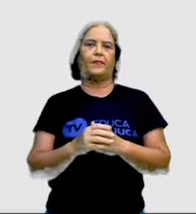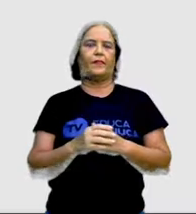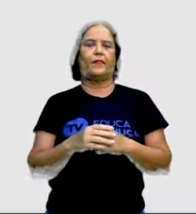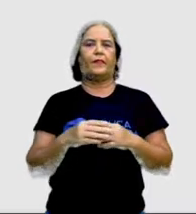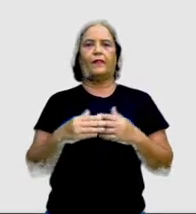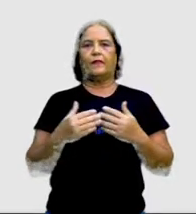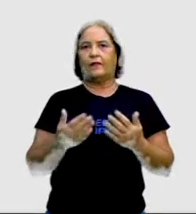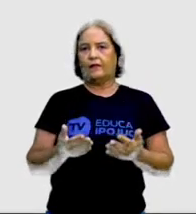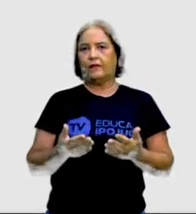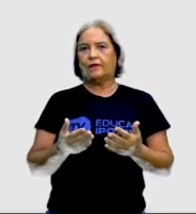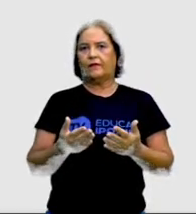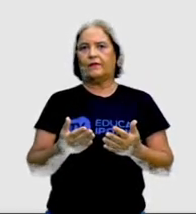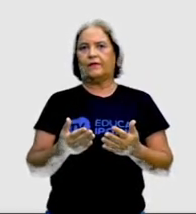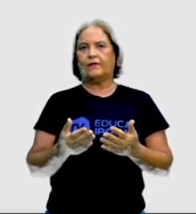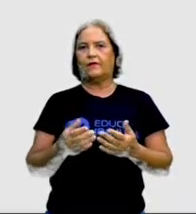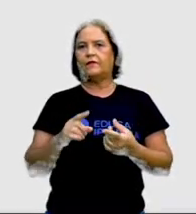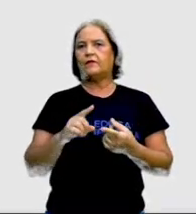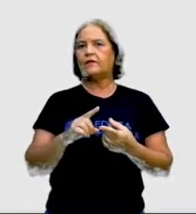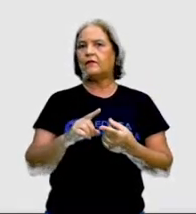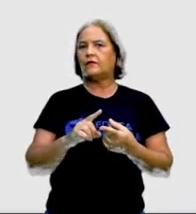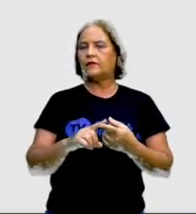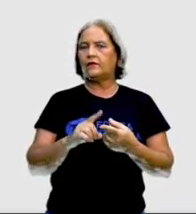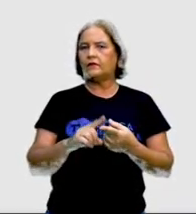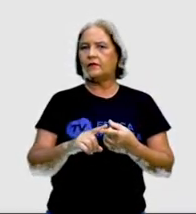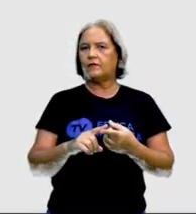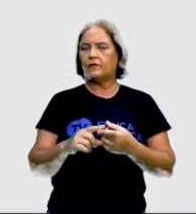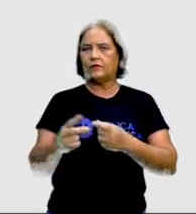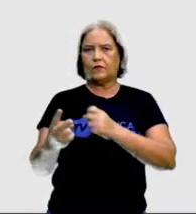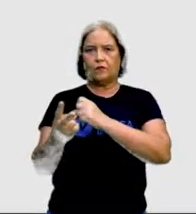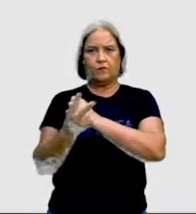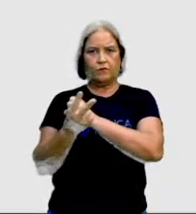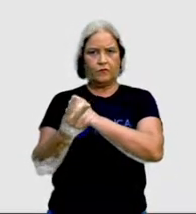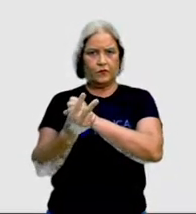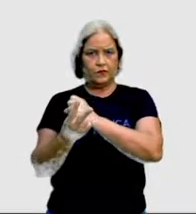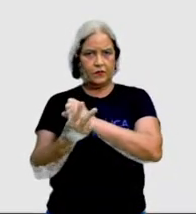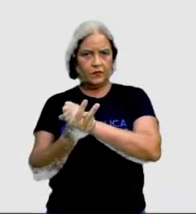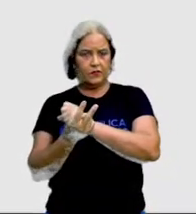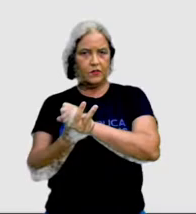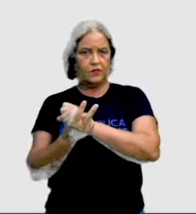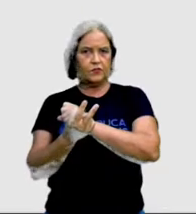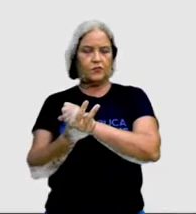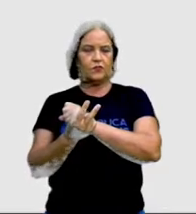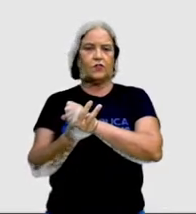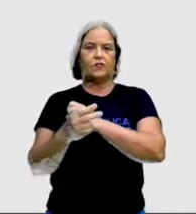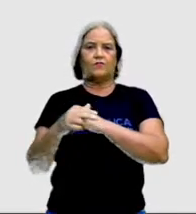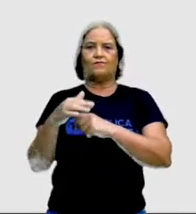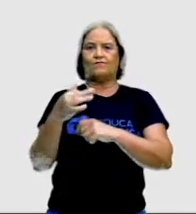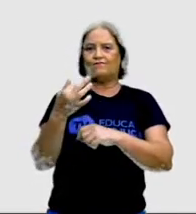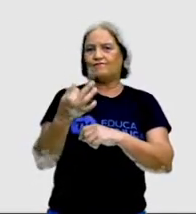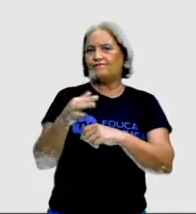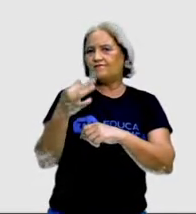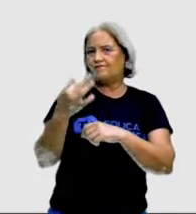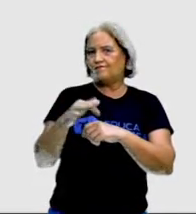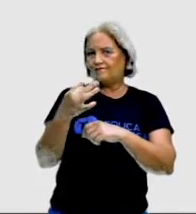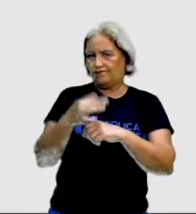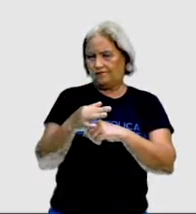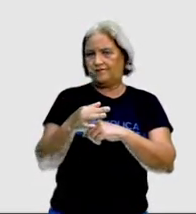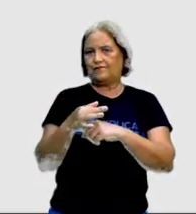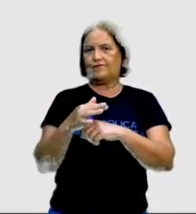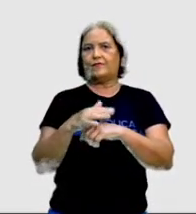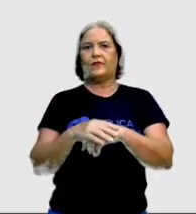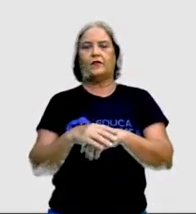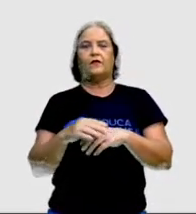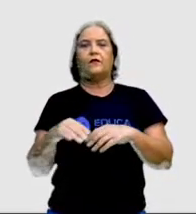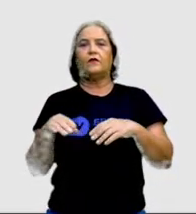Bom, além de nos proteger de possíveis machucões, né, crianças?